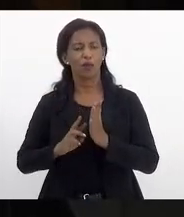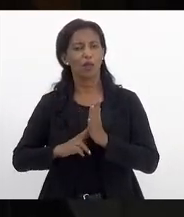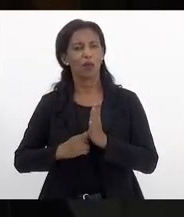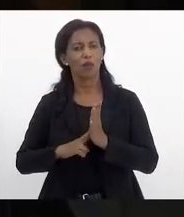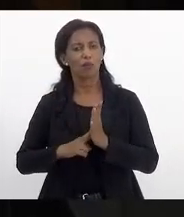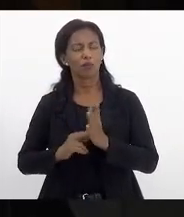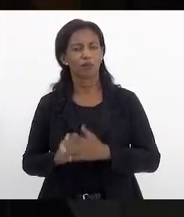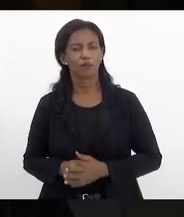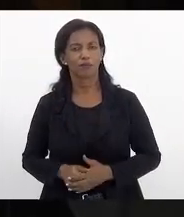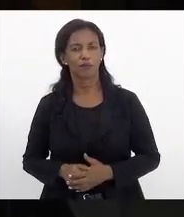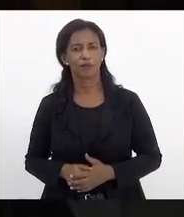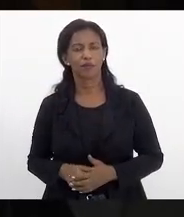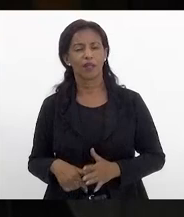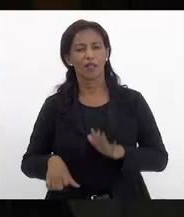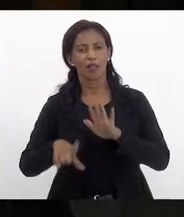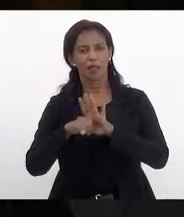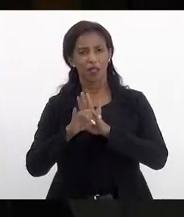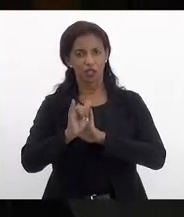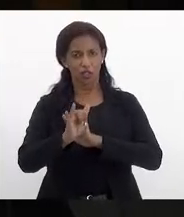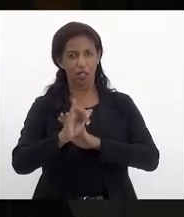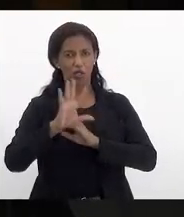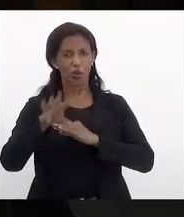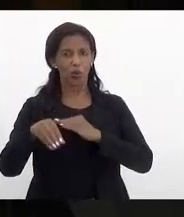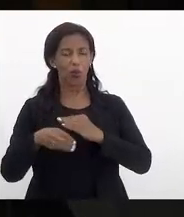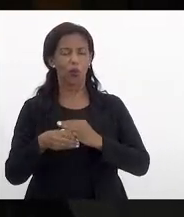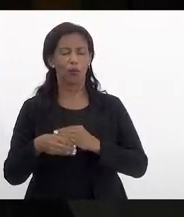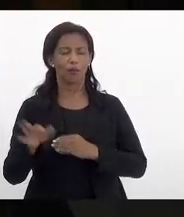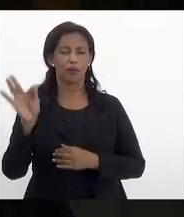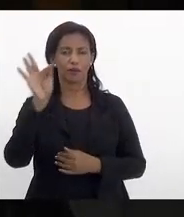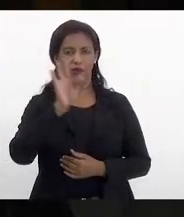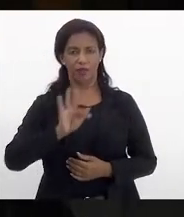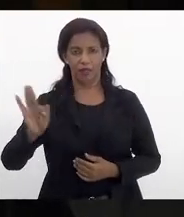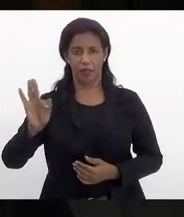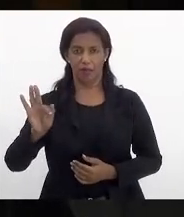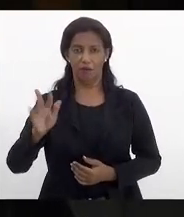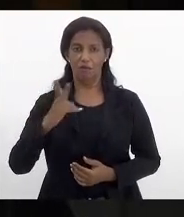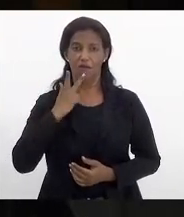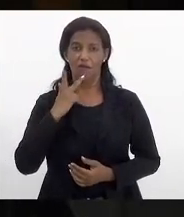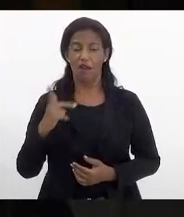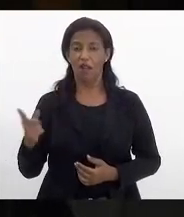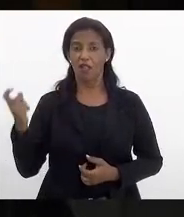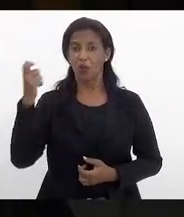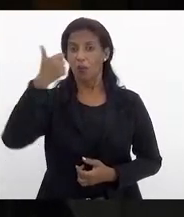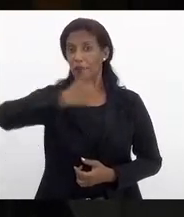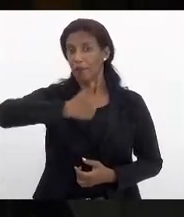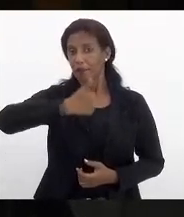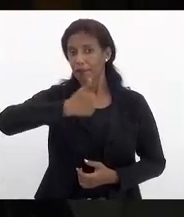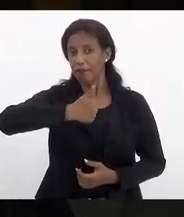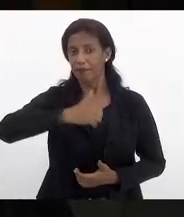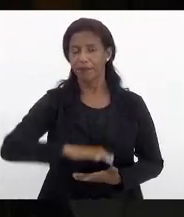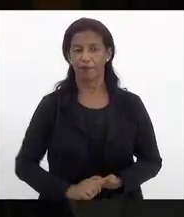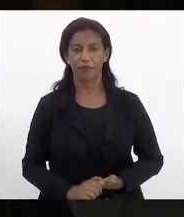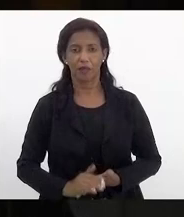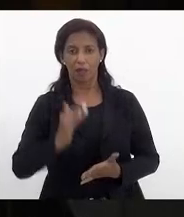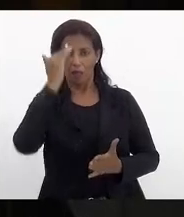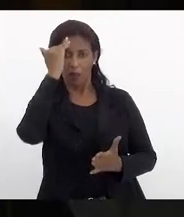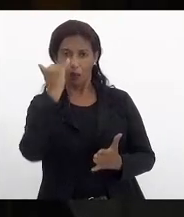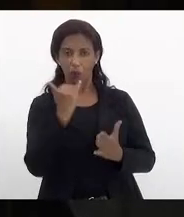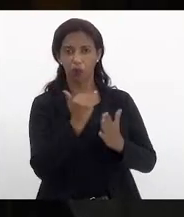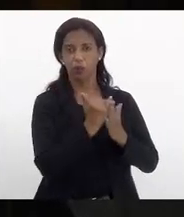regulamentador das leis complementares federais, está dizendo que o inciso 1º é de